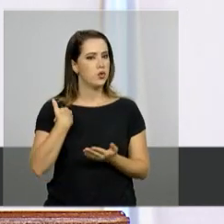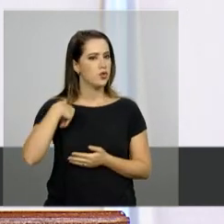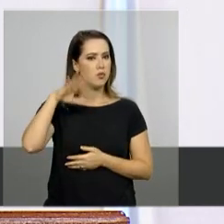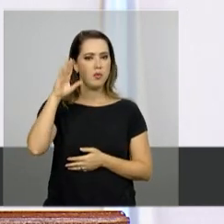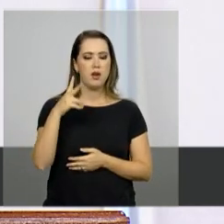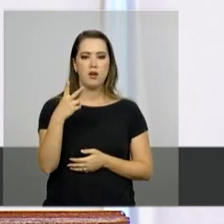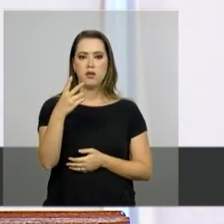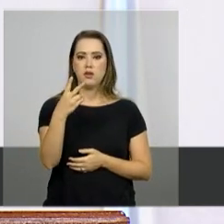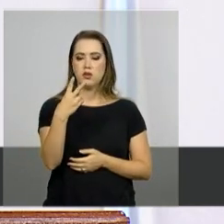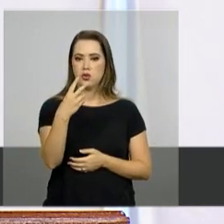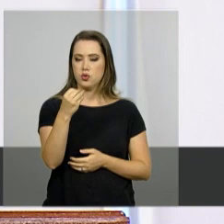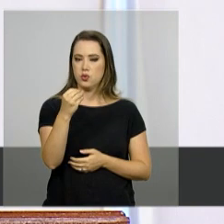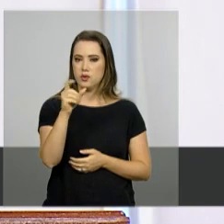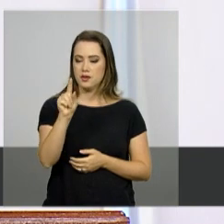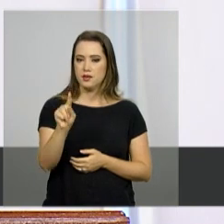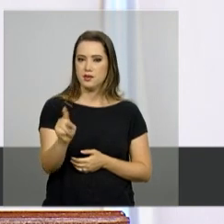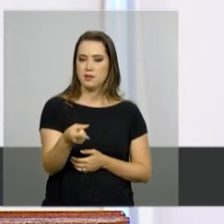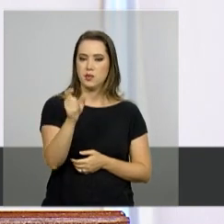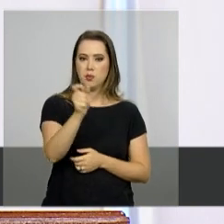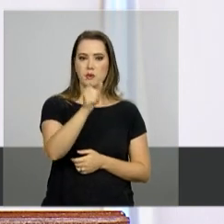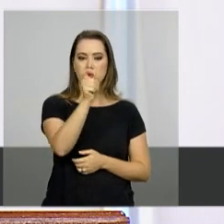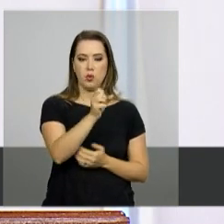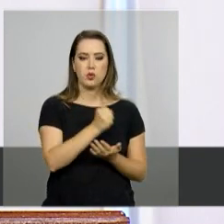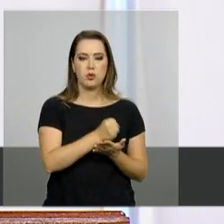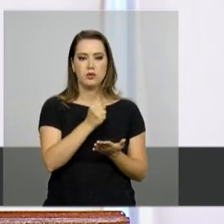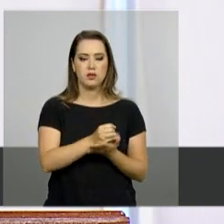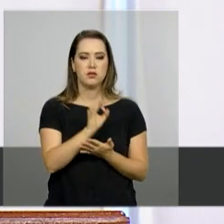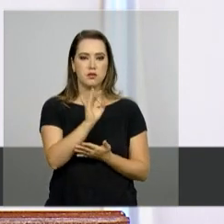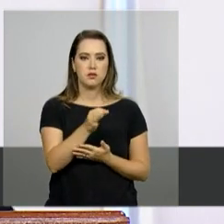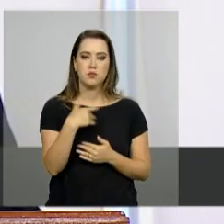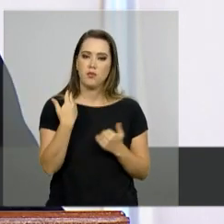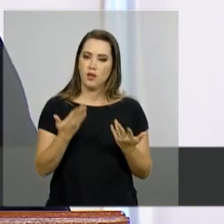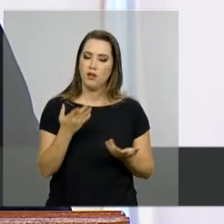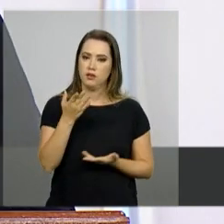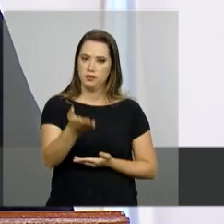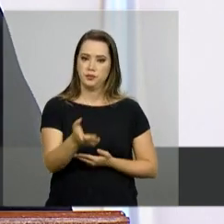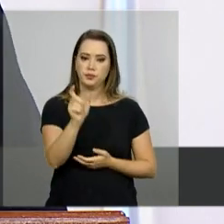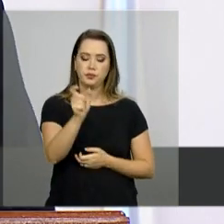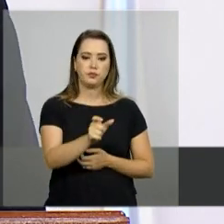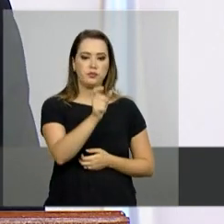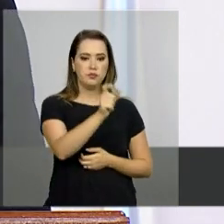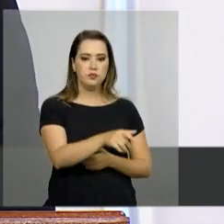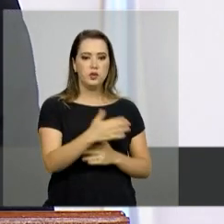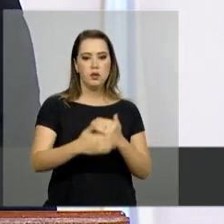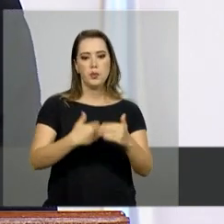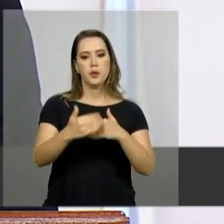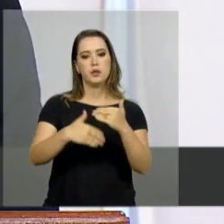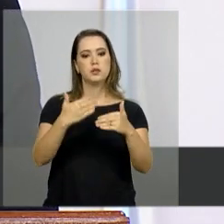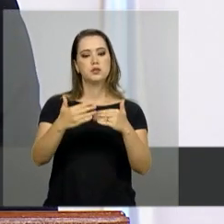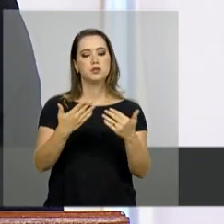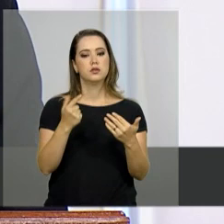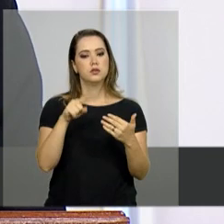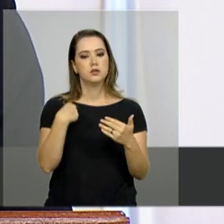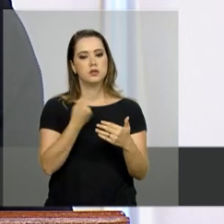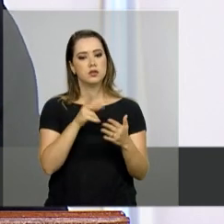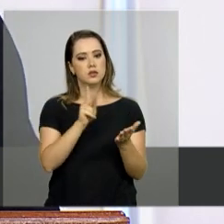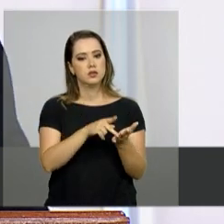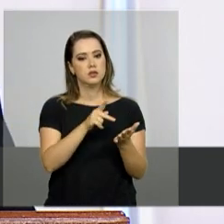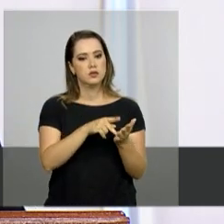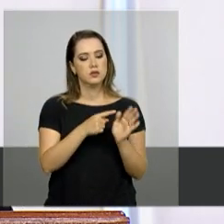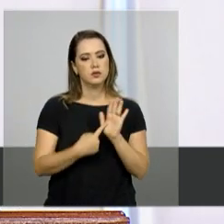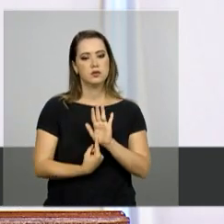marca de 200 mil contratados e portanto estes é que ao progredirem é que na verdade